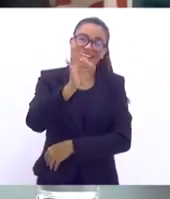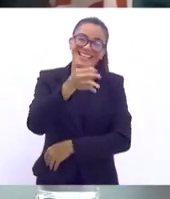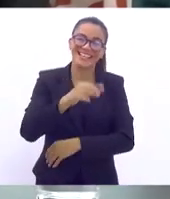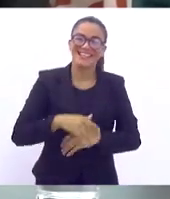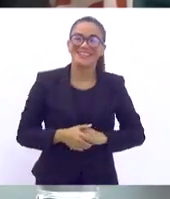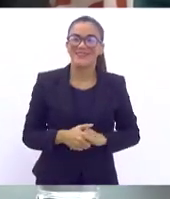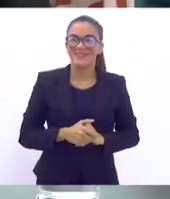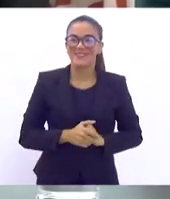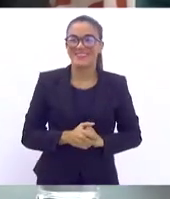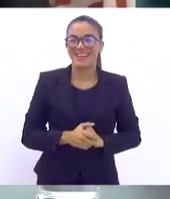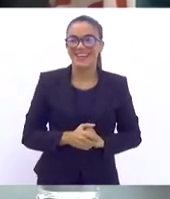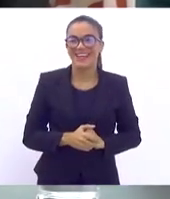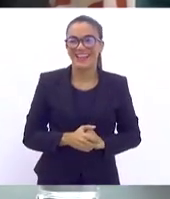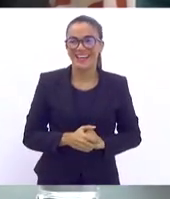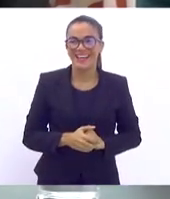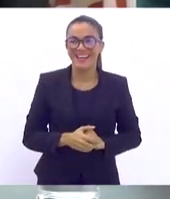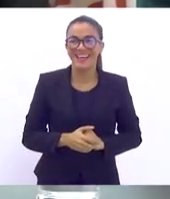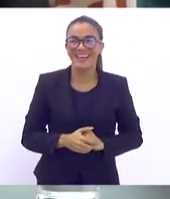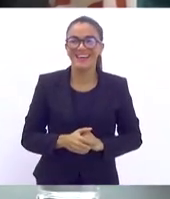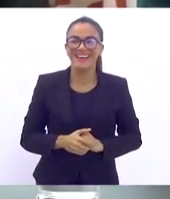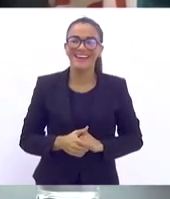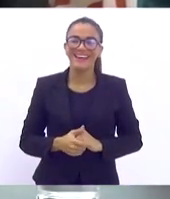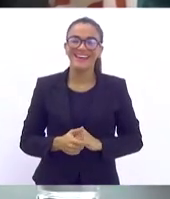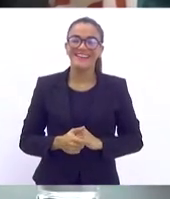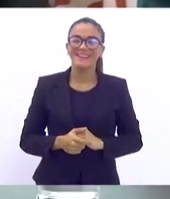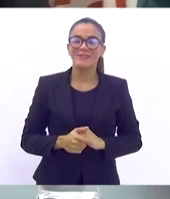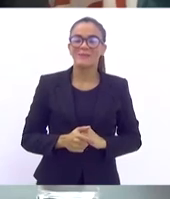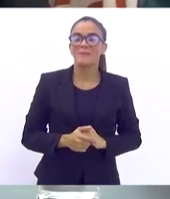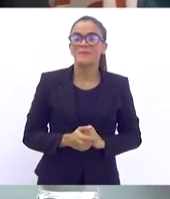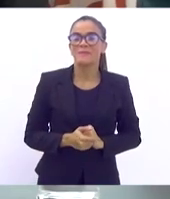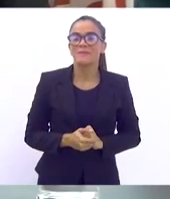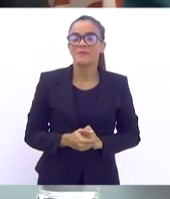queria fazer menção a nossa Mônica Francisco